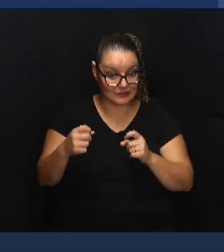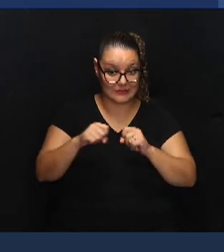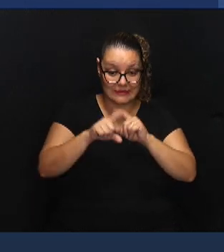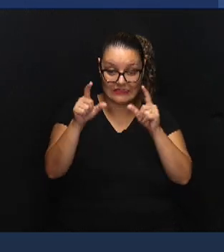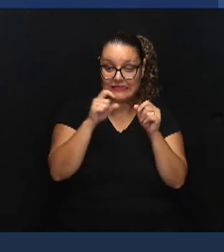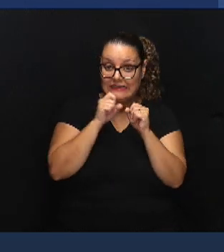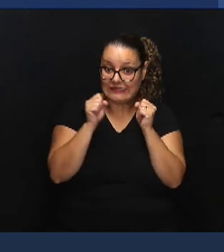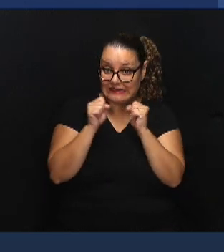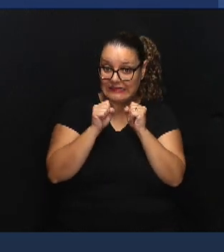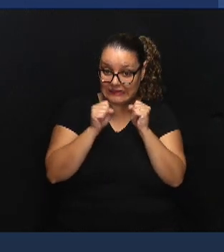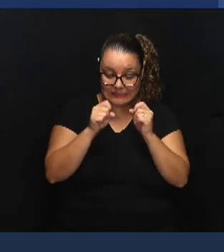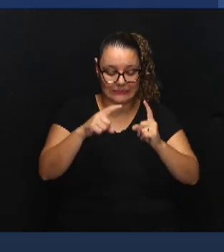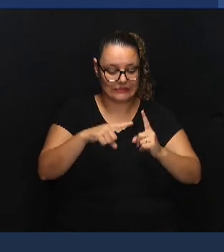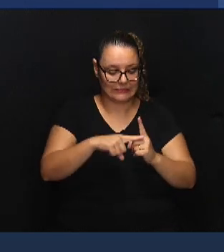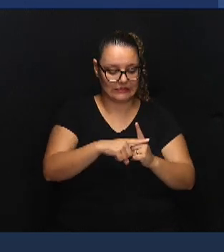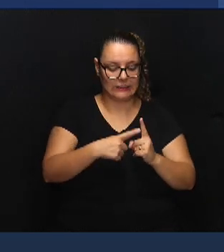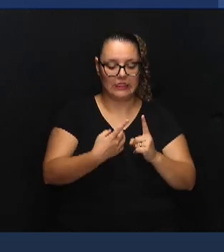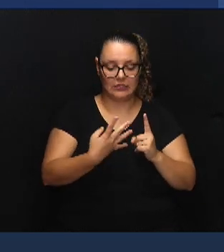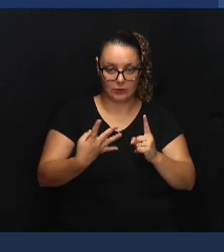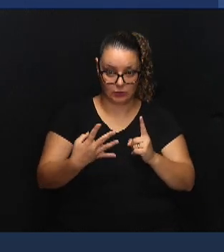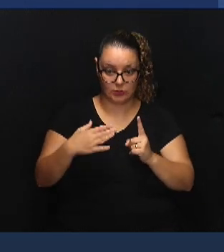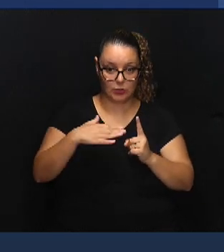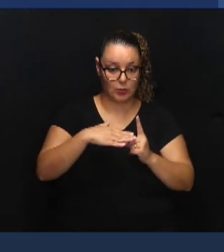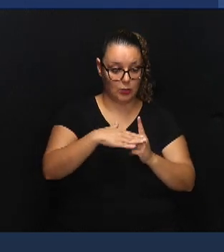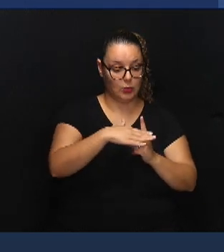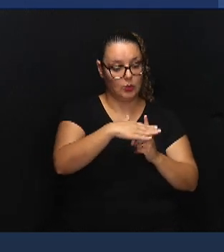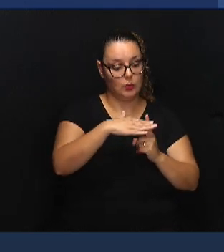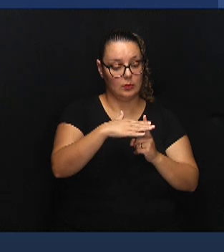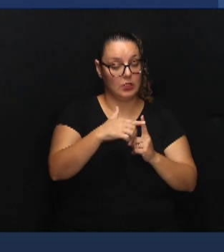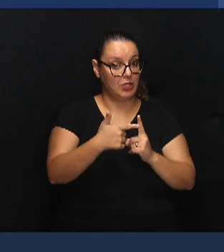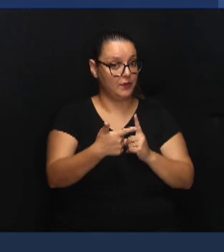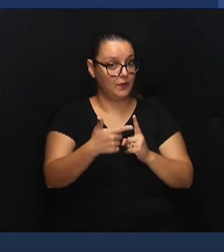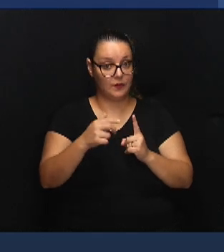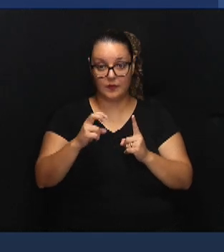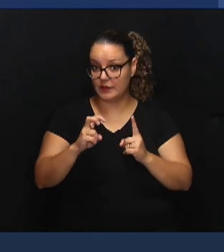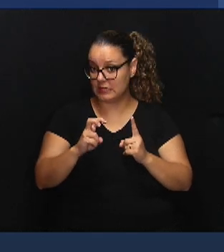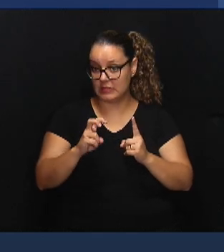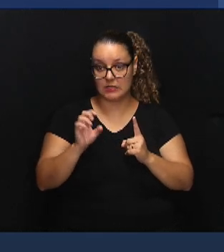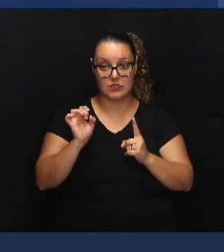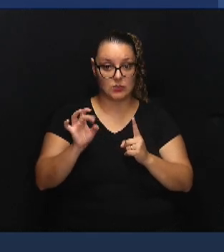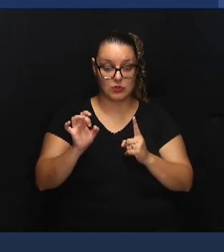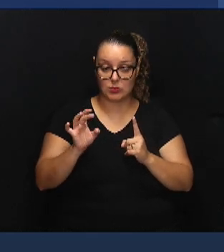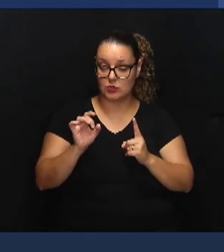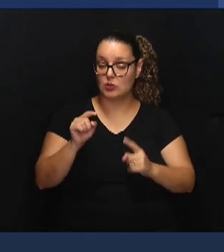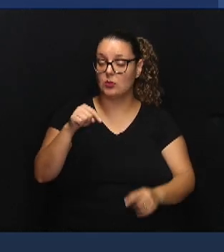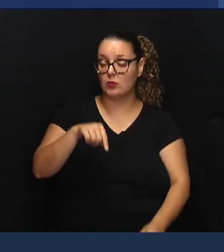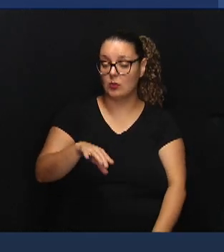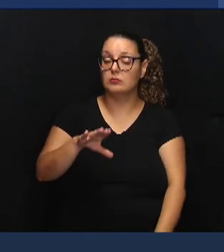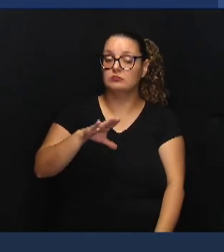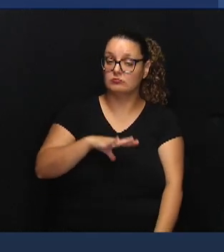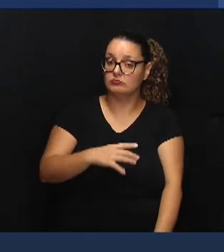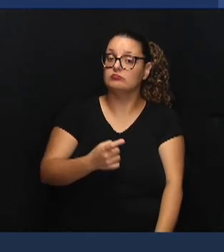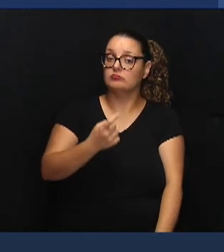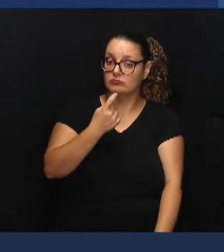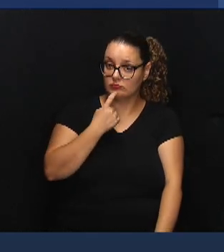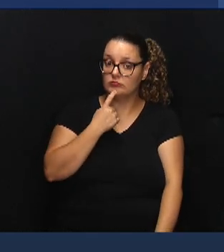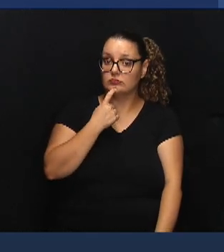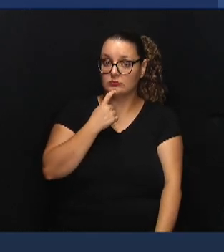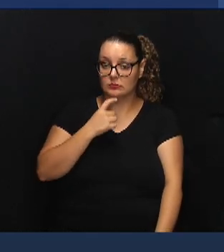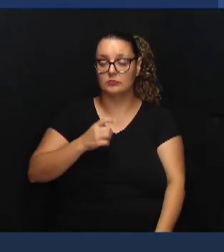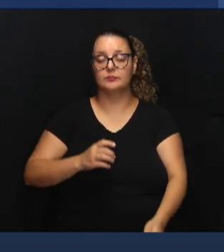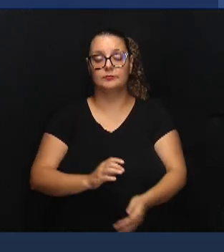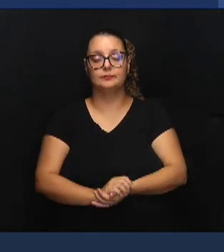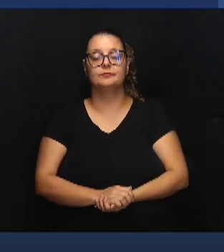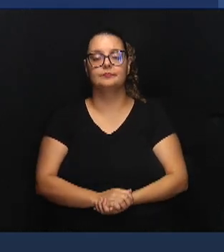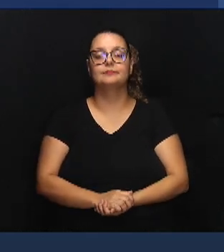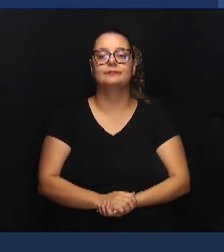manhã faz frio, ao longo do dia a temperatura sobe, mas ela não passa dos 25 graus aqui na